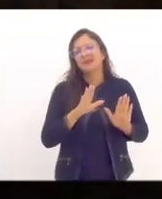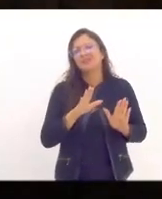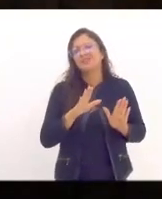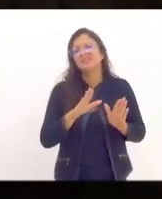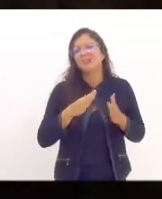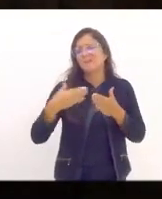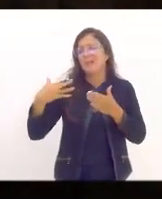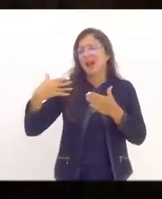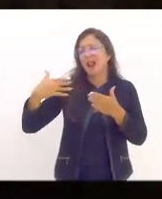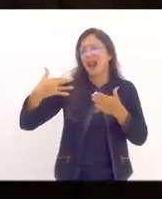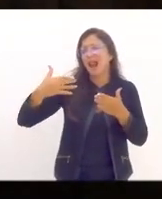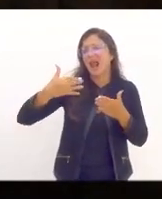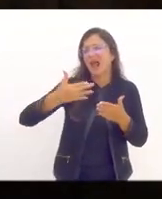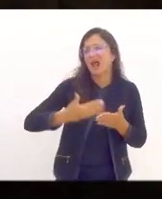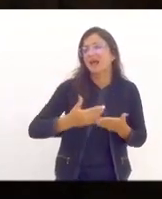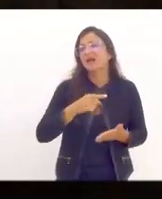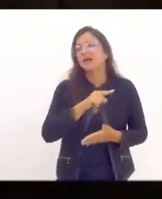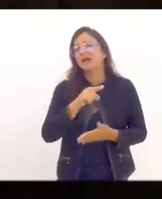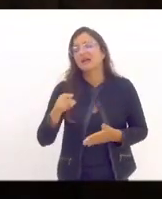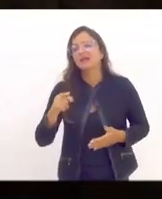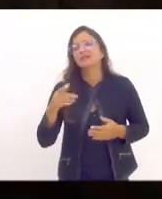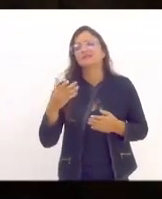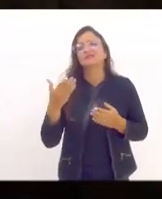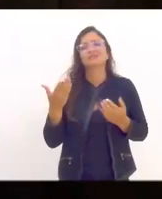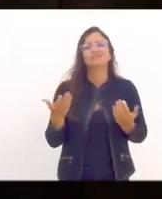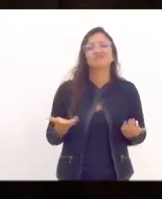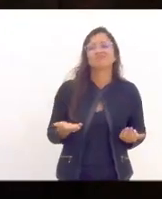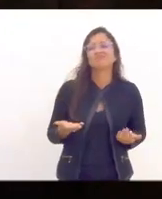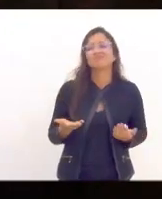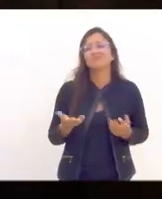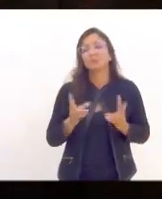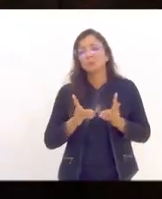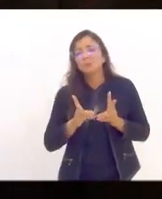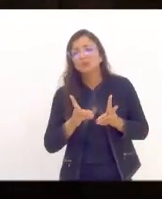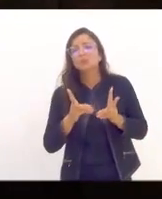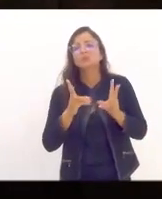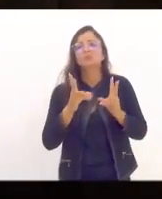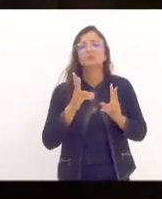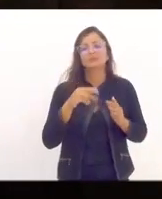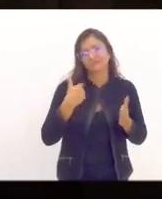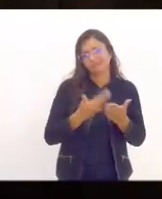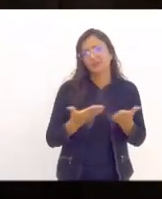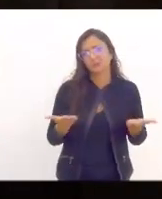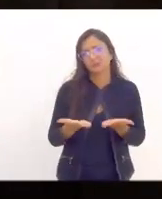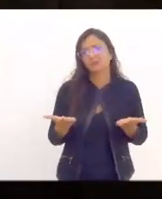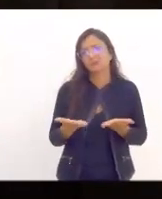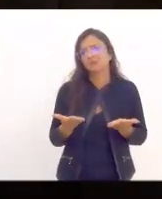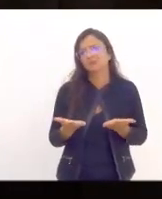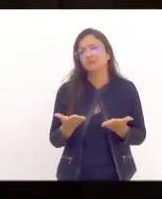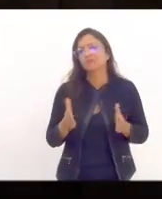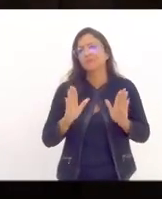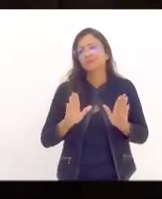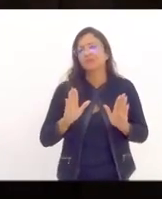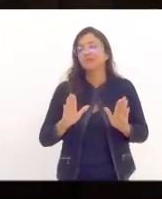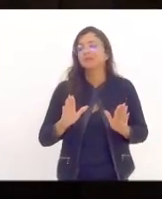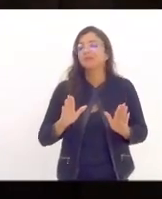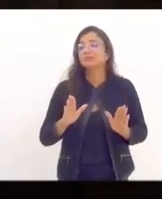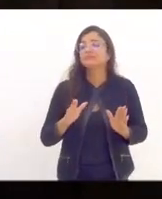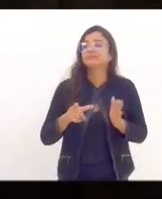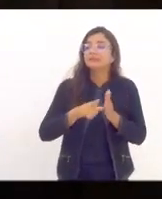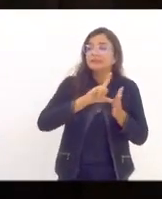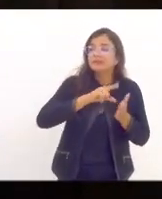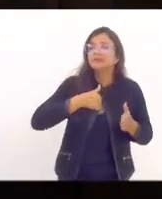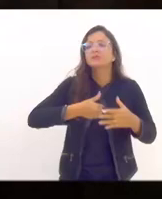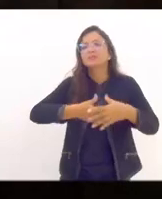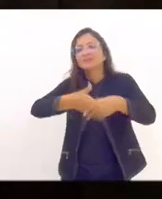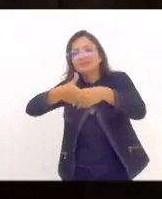estiveram em muitos lugares da base assim ainda continuo mas antes disso eu queria saudar todas